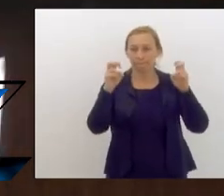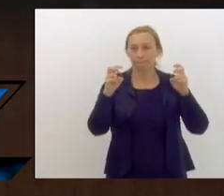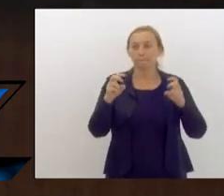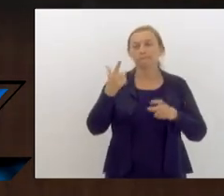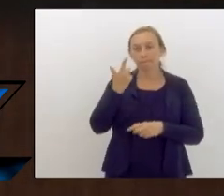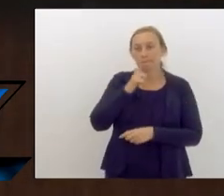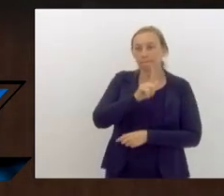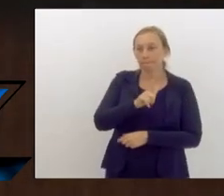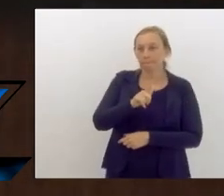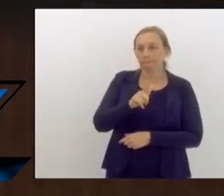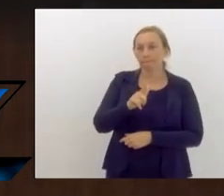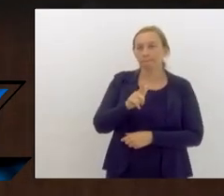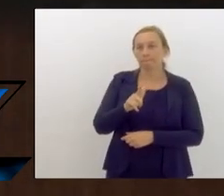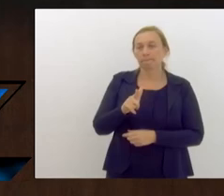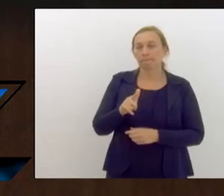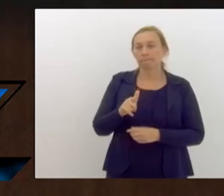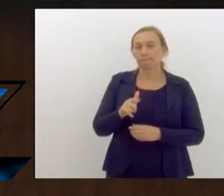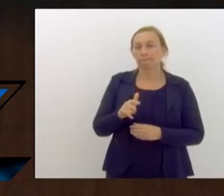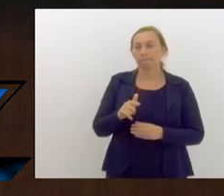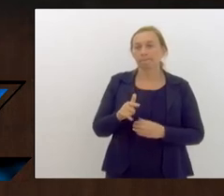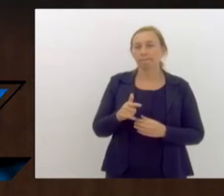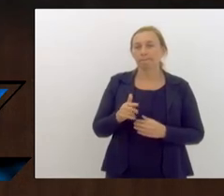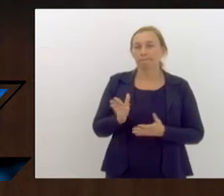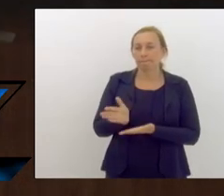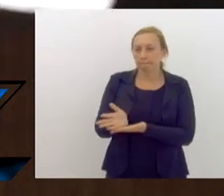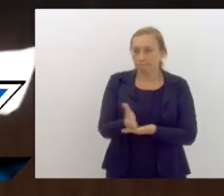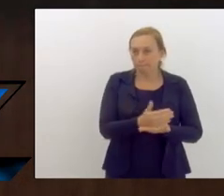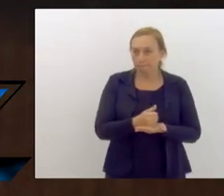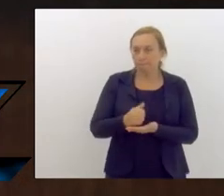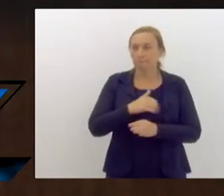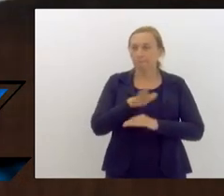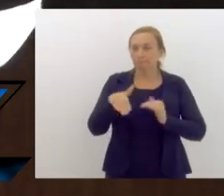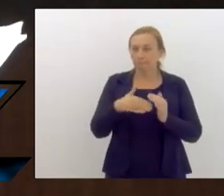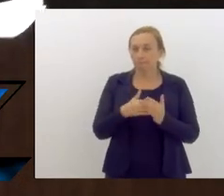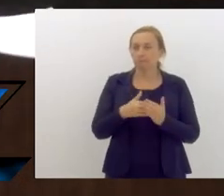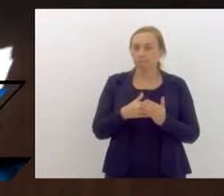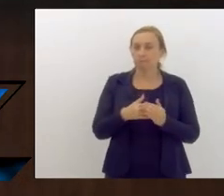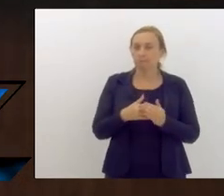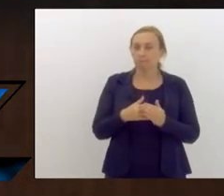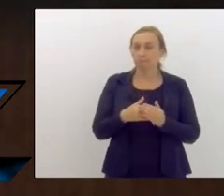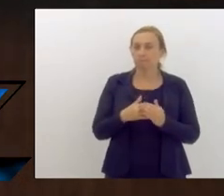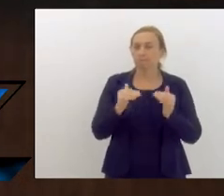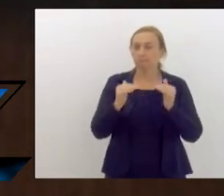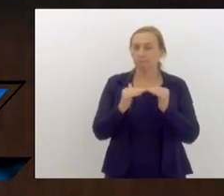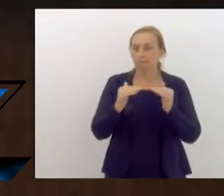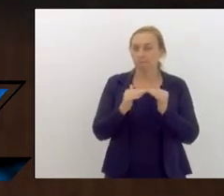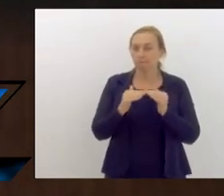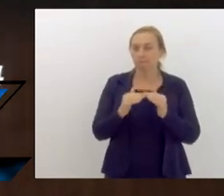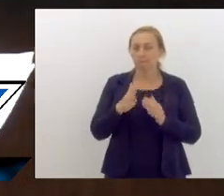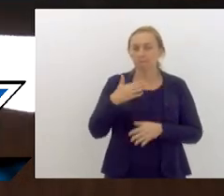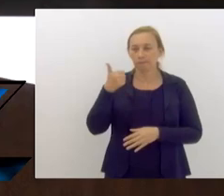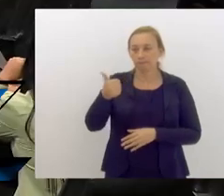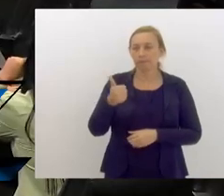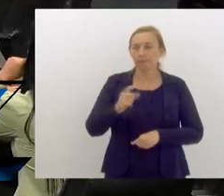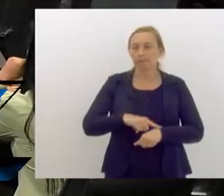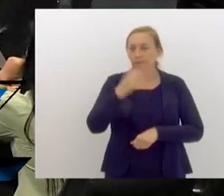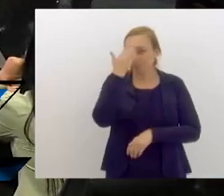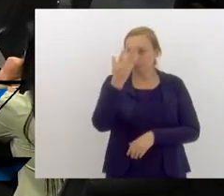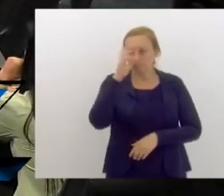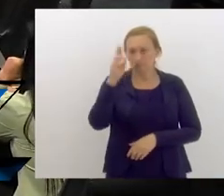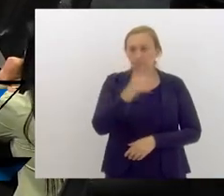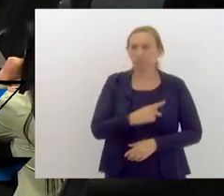consegue acolher a decisão que seja mais adequada nesse momento obrigada Presidente